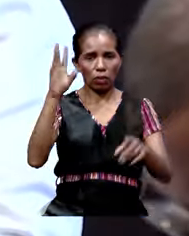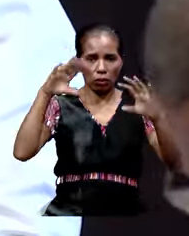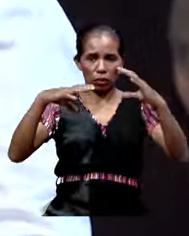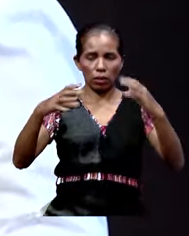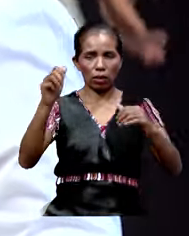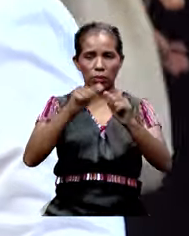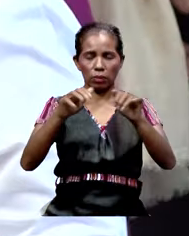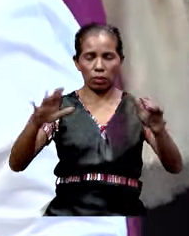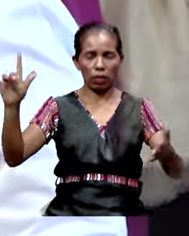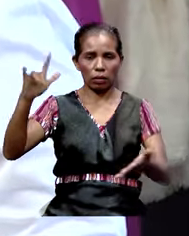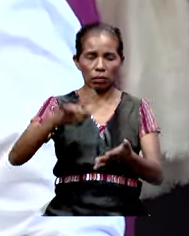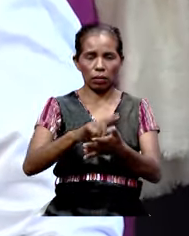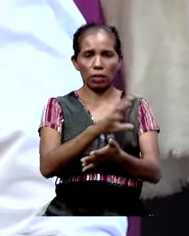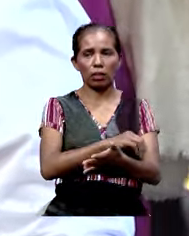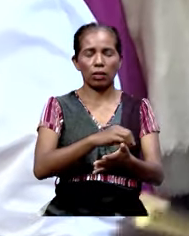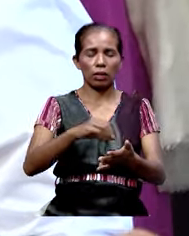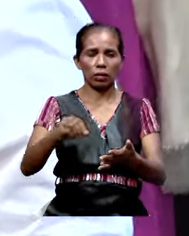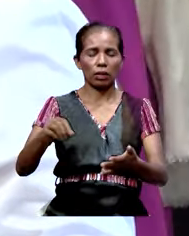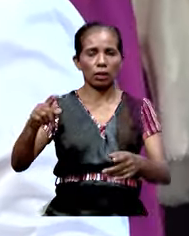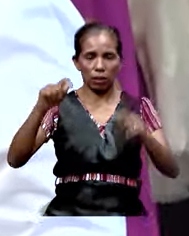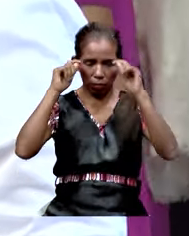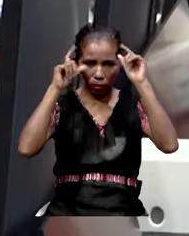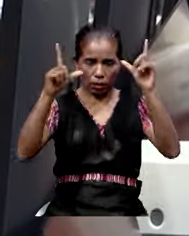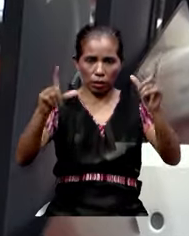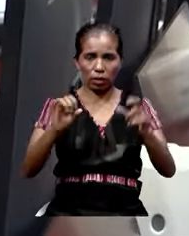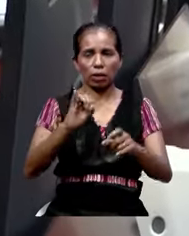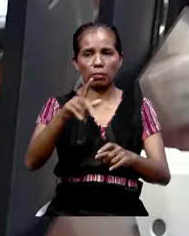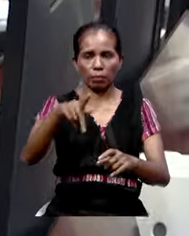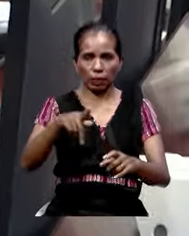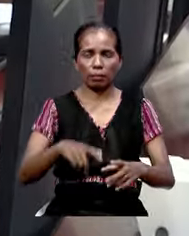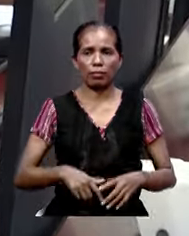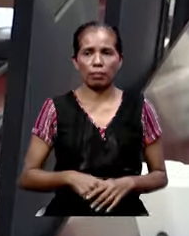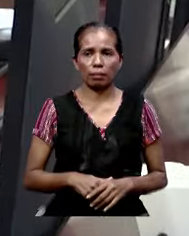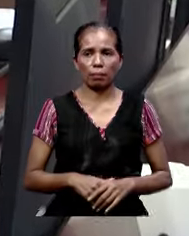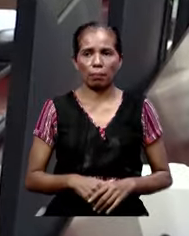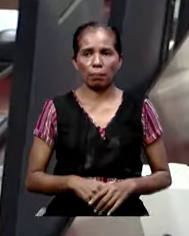Administração Aeroporto, no Navegação Aero Timor-Leste, Empresa Pública. Equipa Cobertura, GMN.